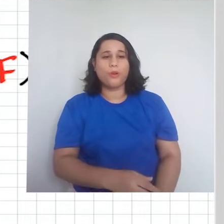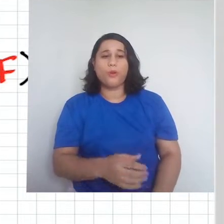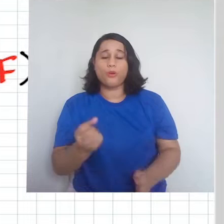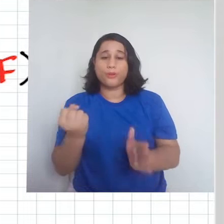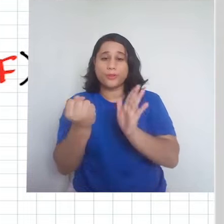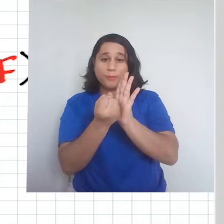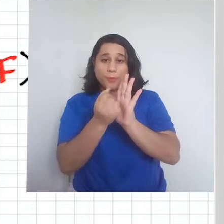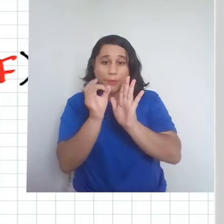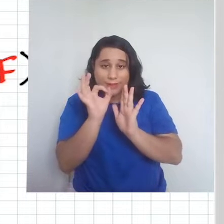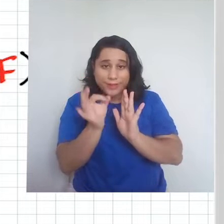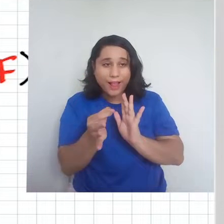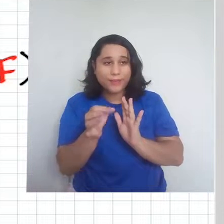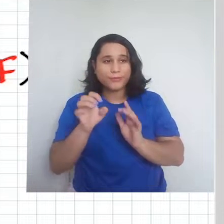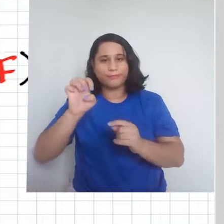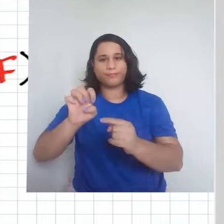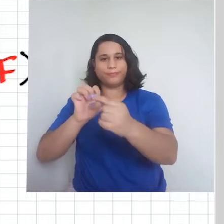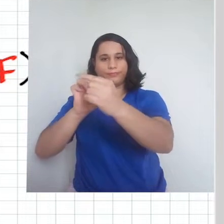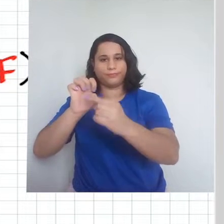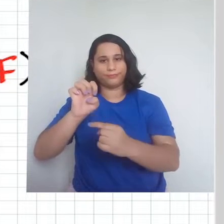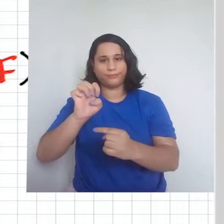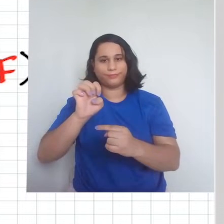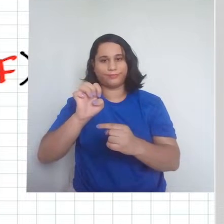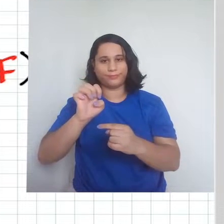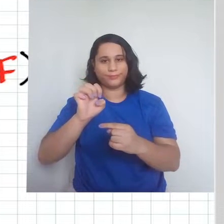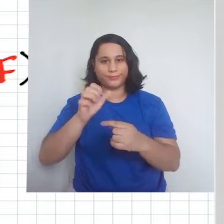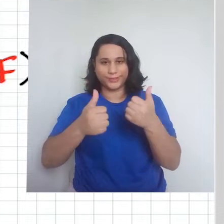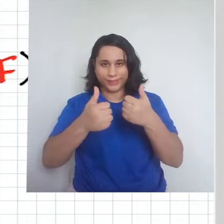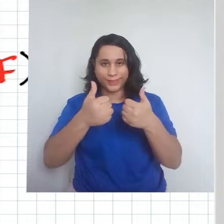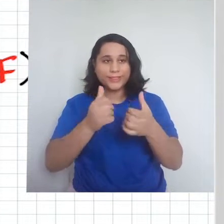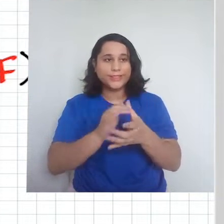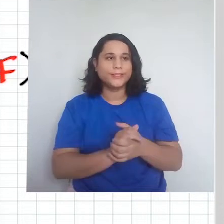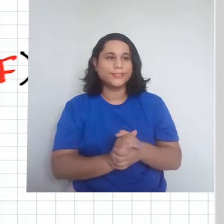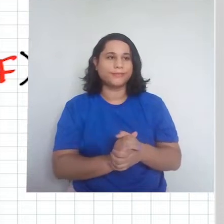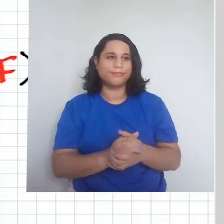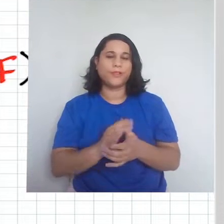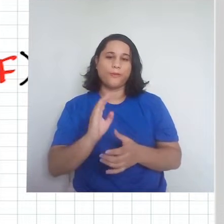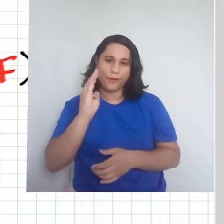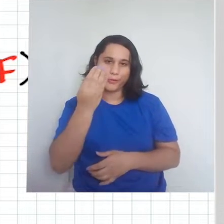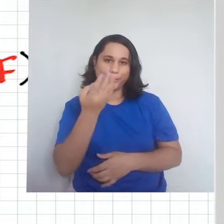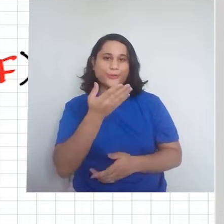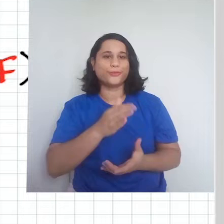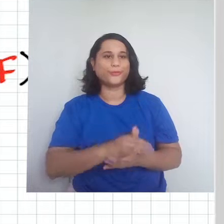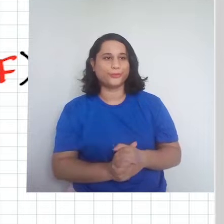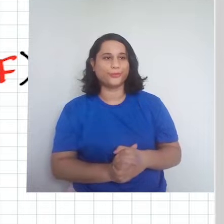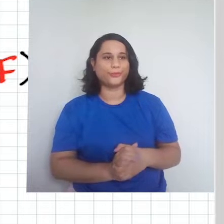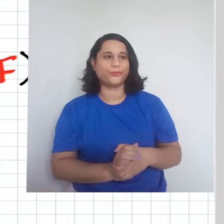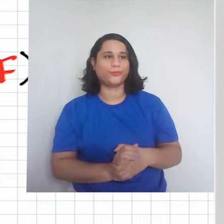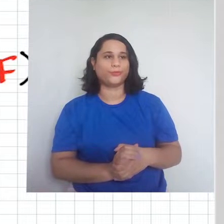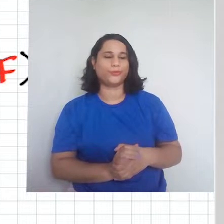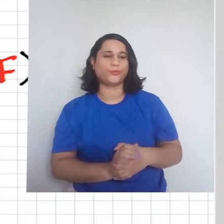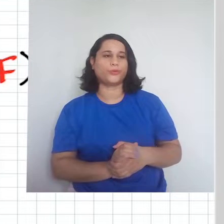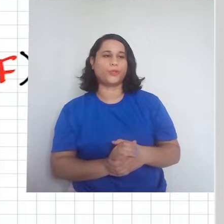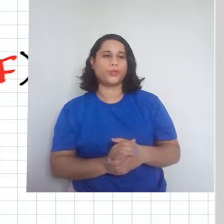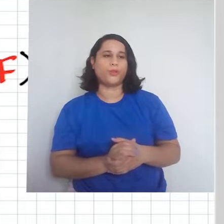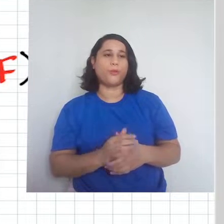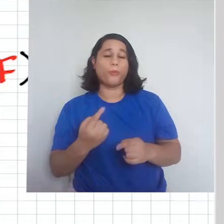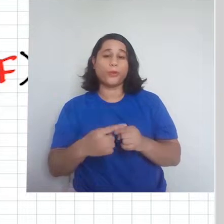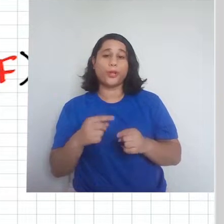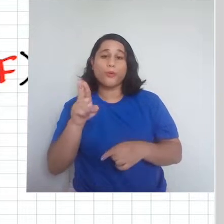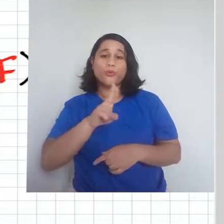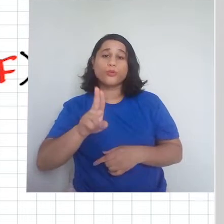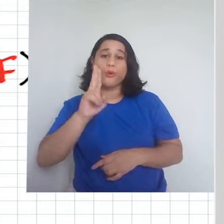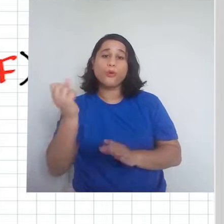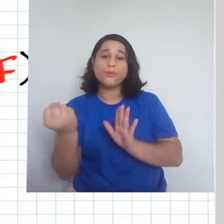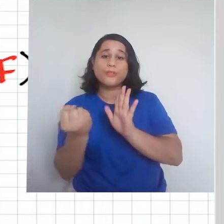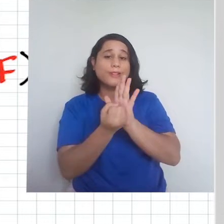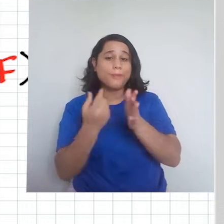o Ezinho com tracinho. Tá bom? Então ele não pertence. Ele utilizou o símbolo errado.